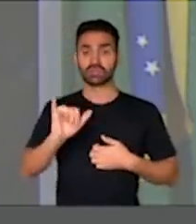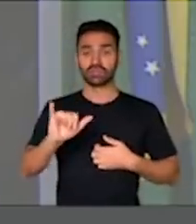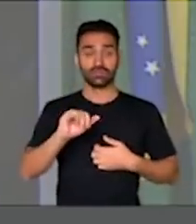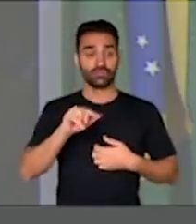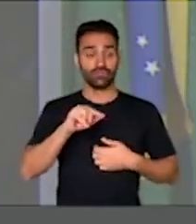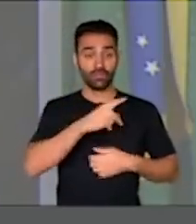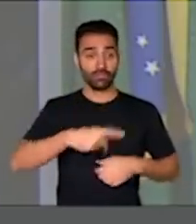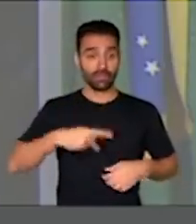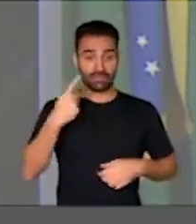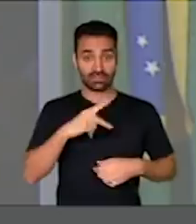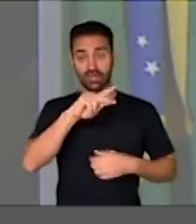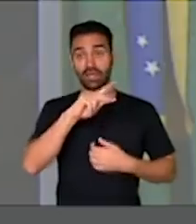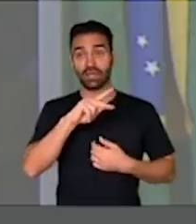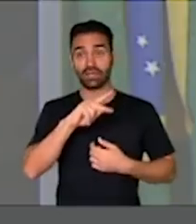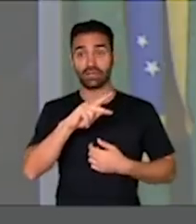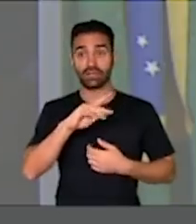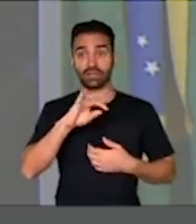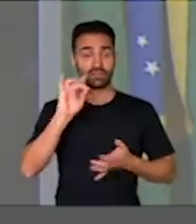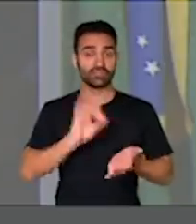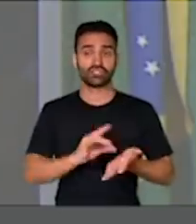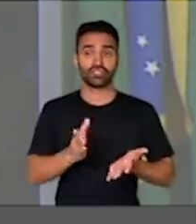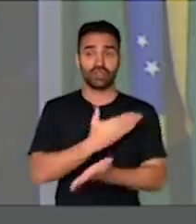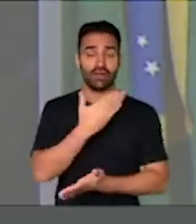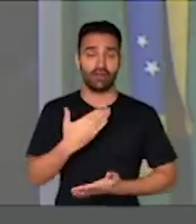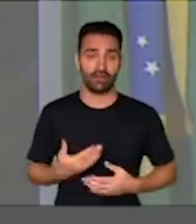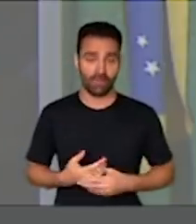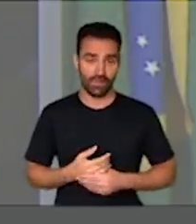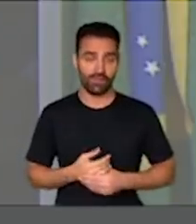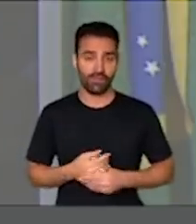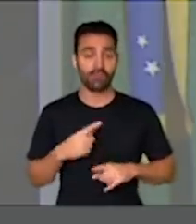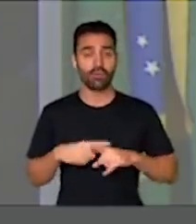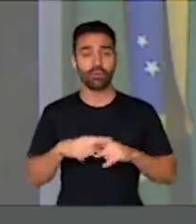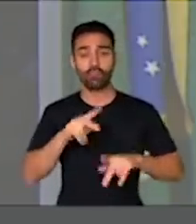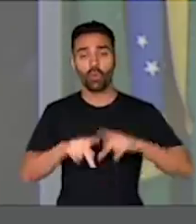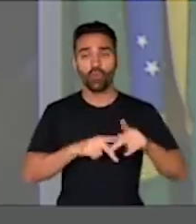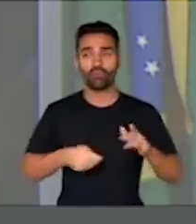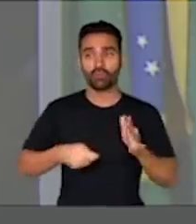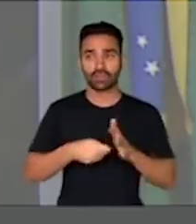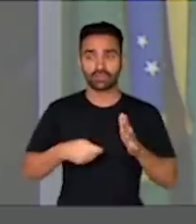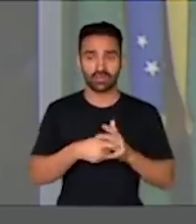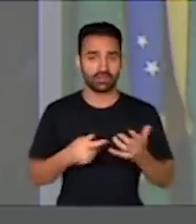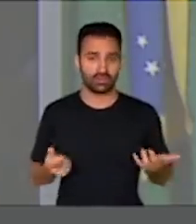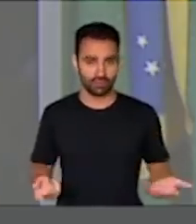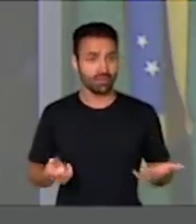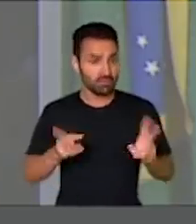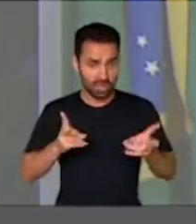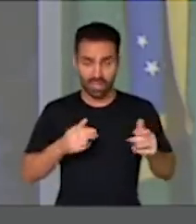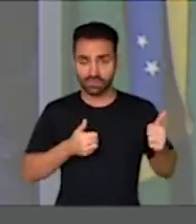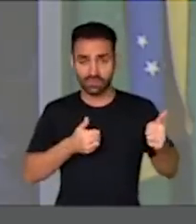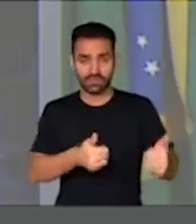presidente fosse legitimamente derrubada pela pressão popular seguindo o devido processo